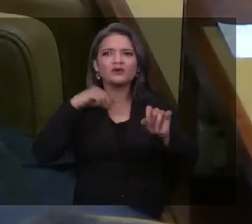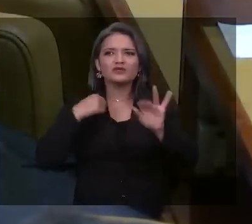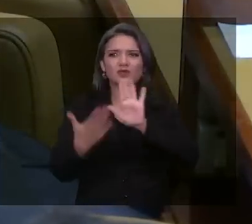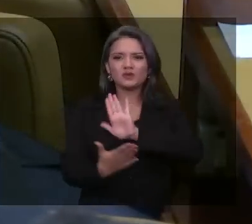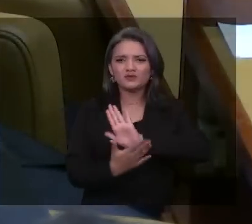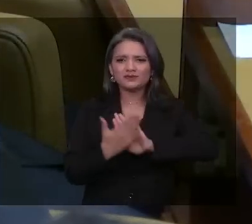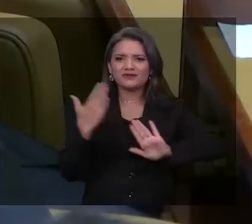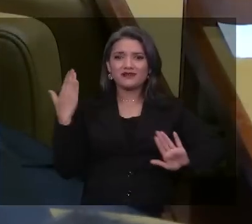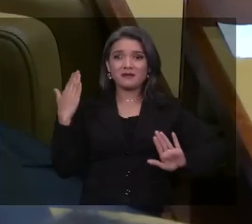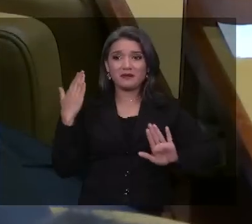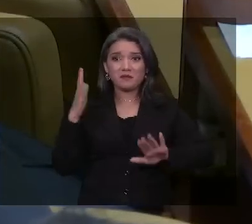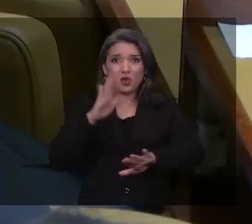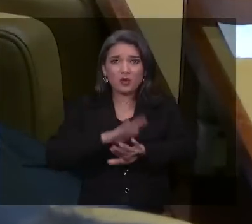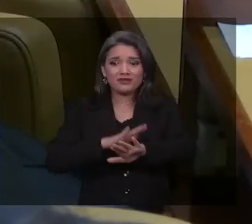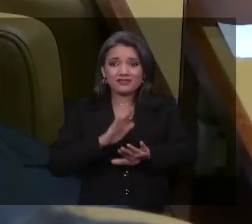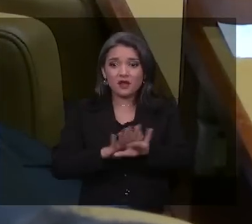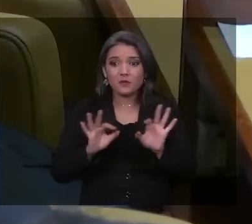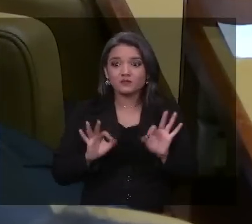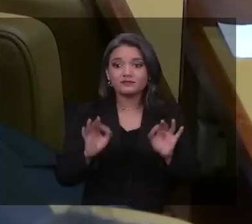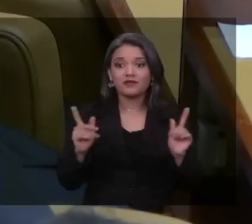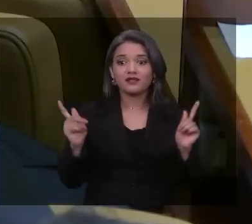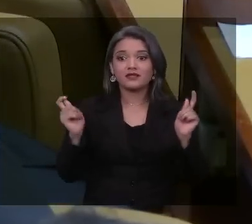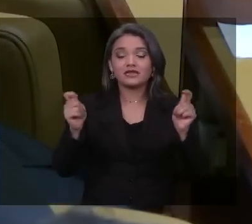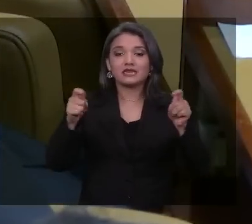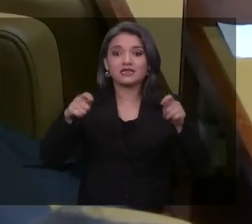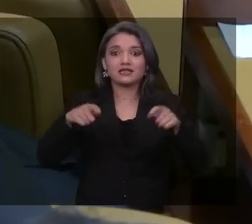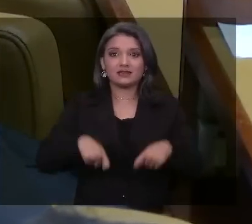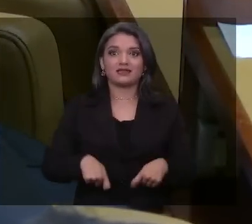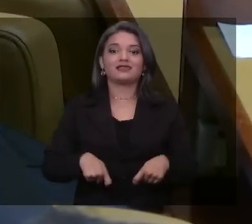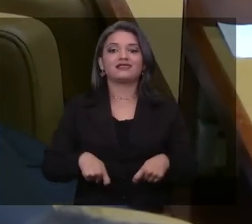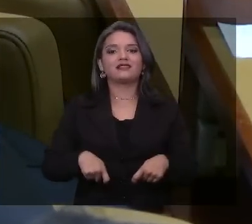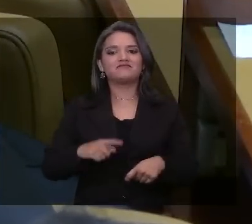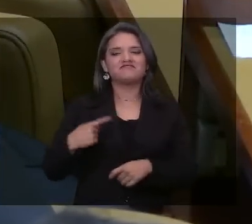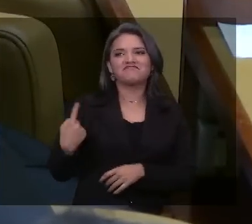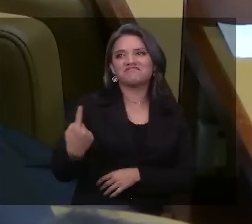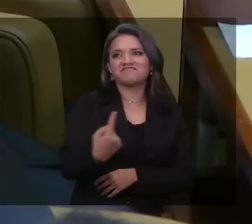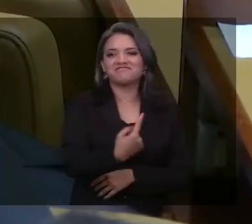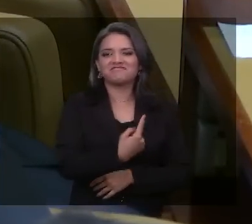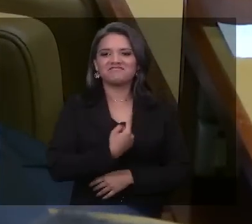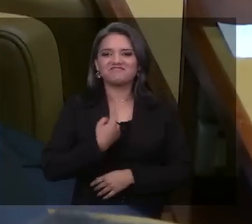partir a tempo de poder a gente se